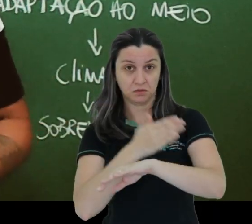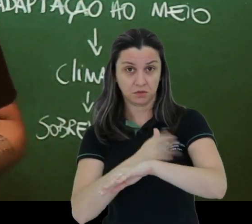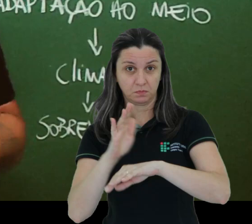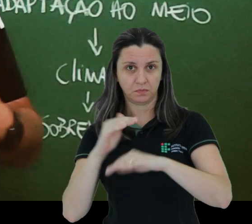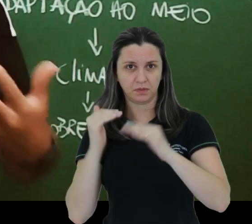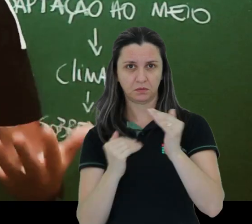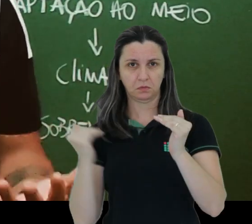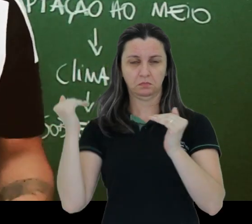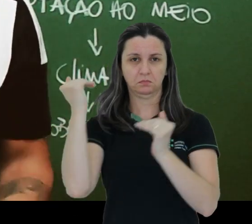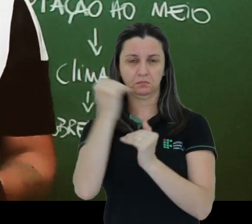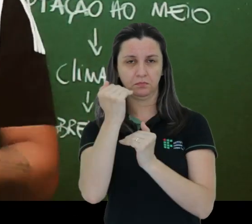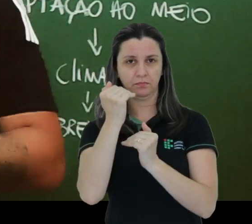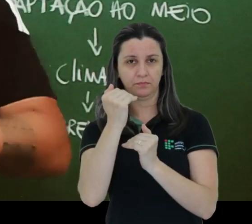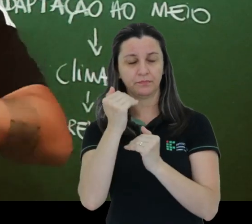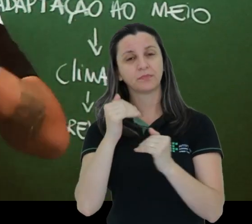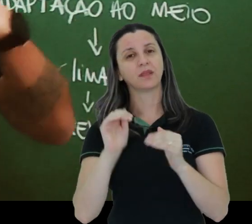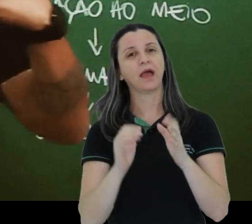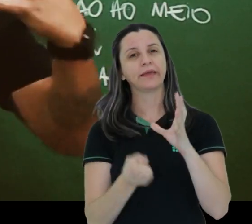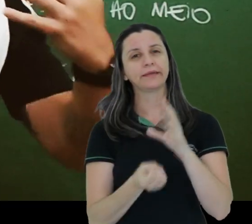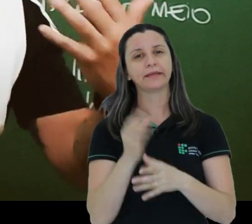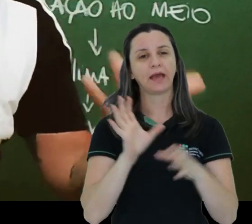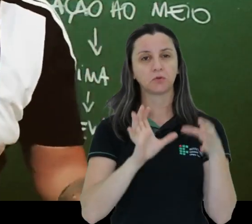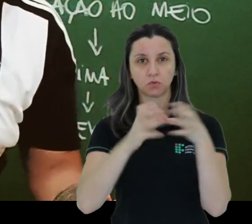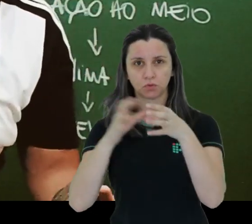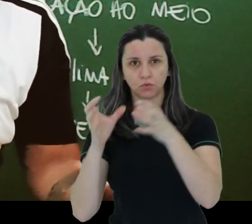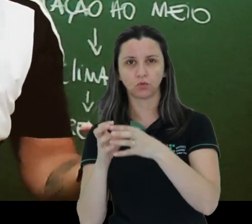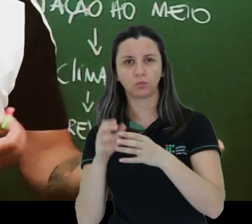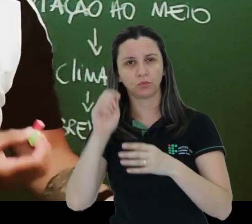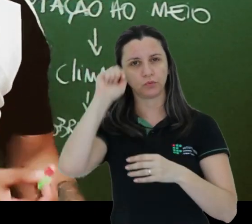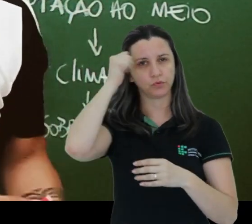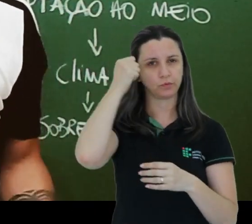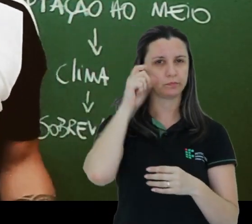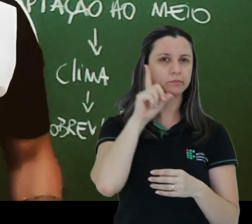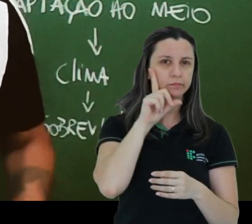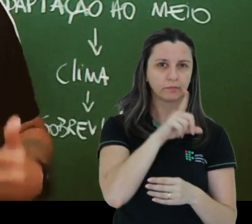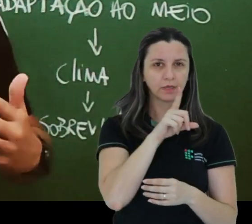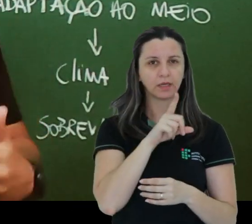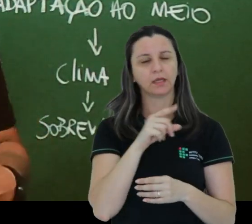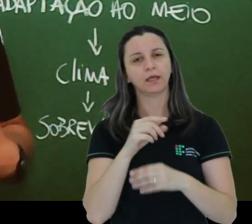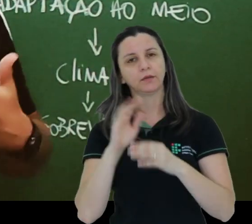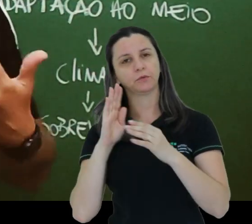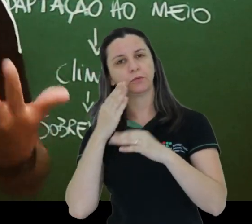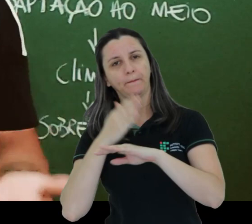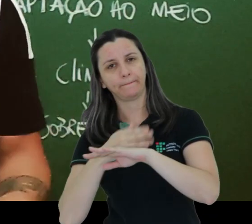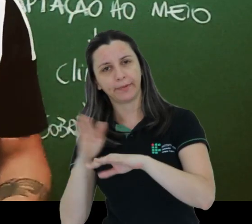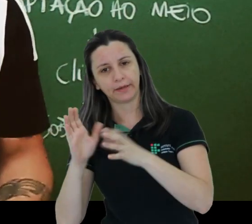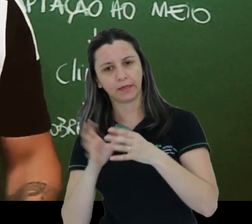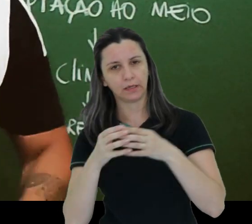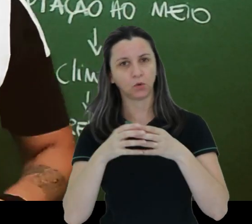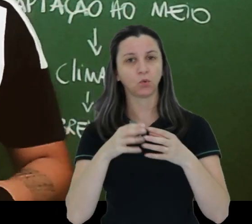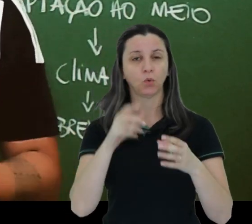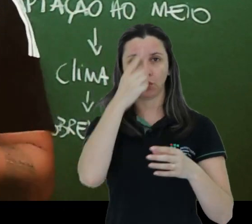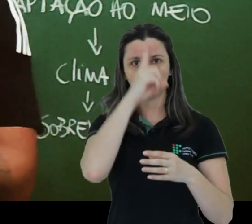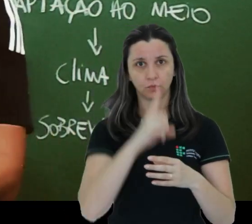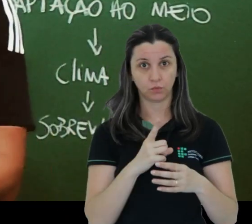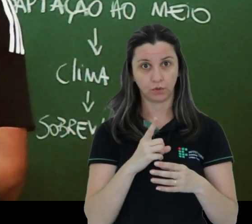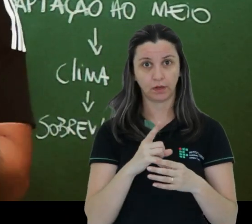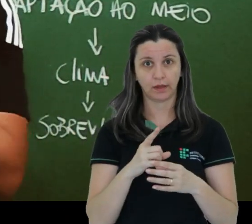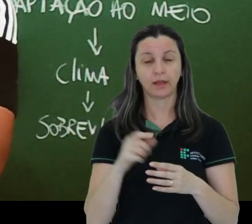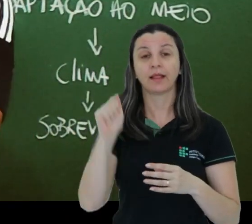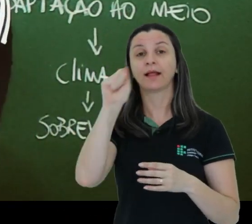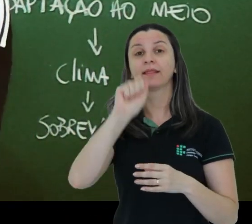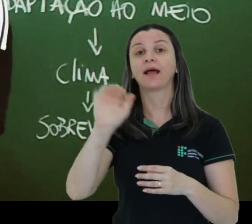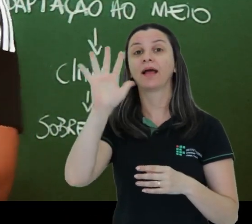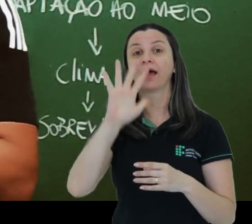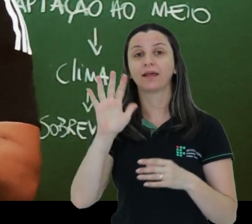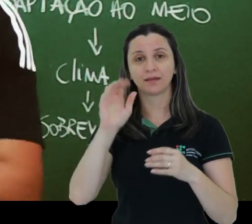vão criar ali o grupo da raça, né? Os pretos, ou também chamado negros, os brancos, os amarelos, que